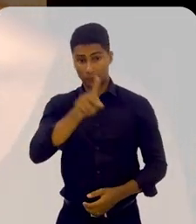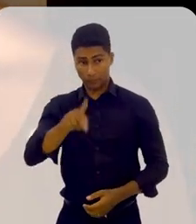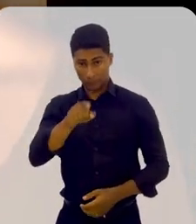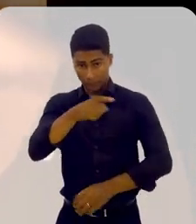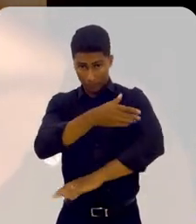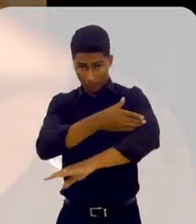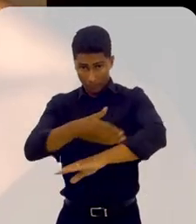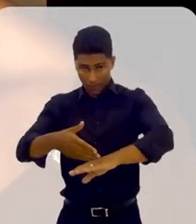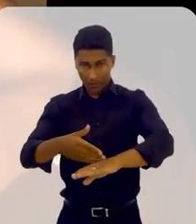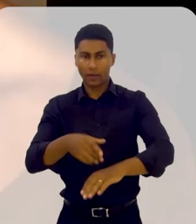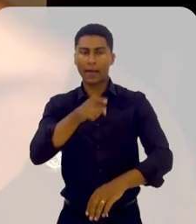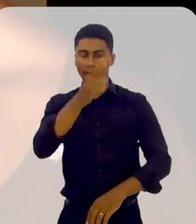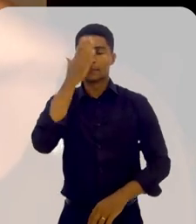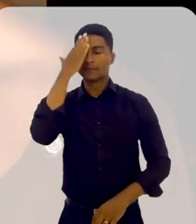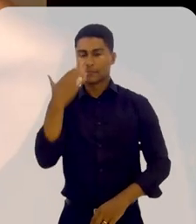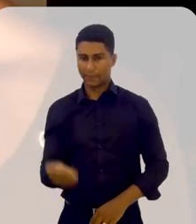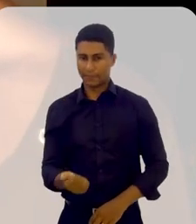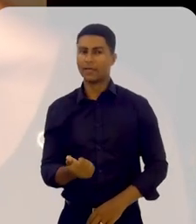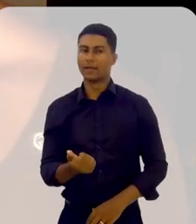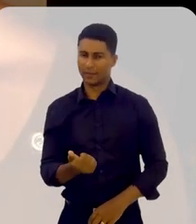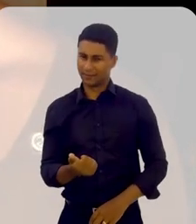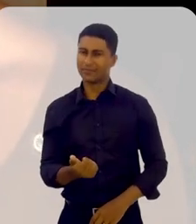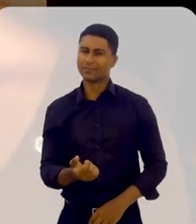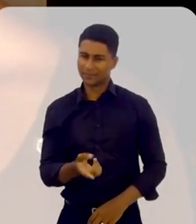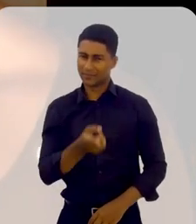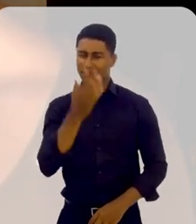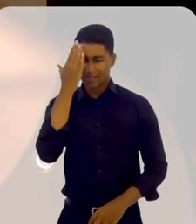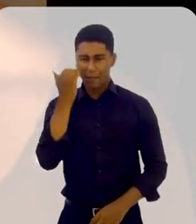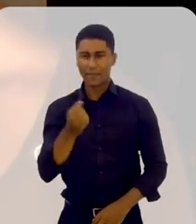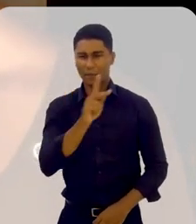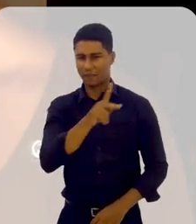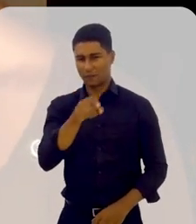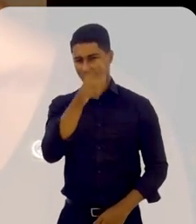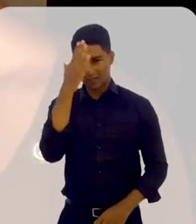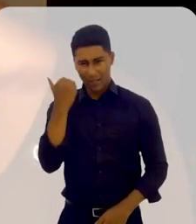professora, ainda que branca, que tinha noção, né, da realidade